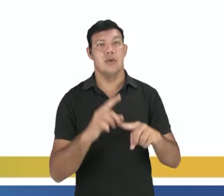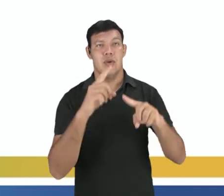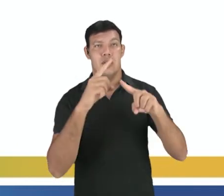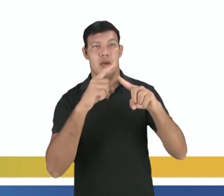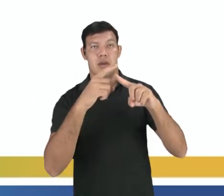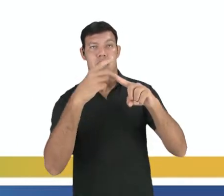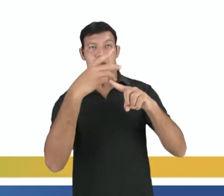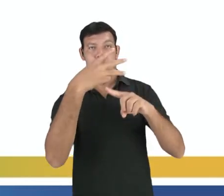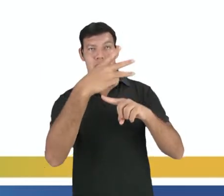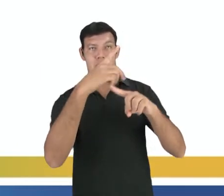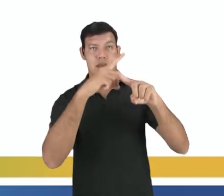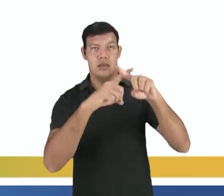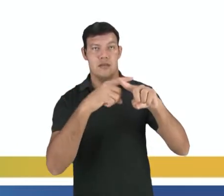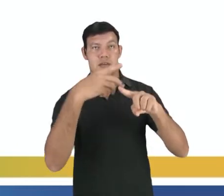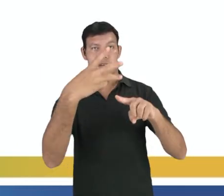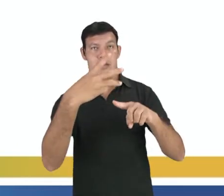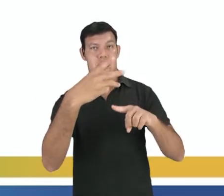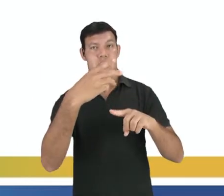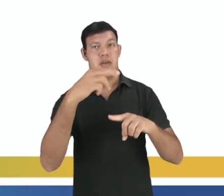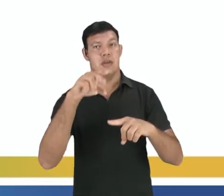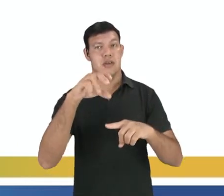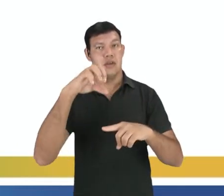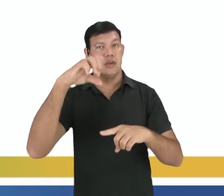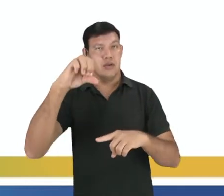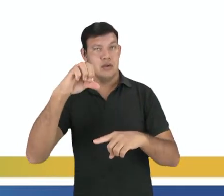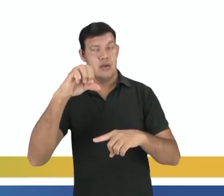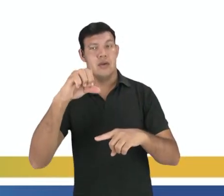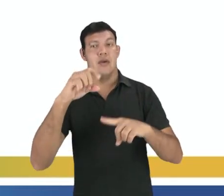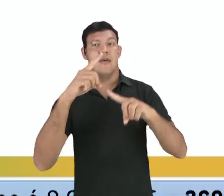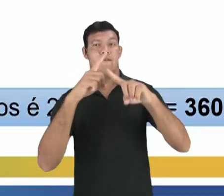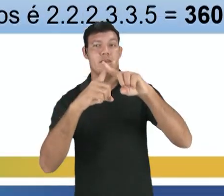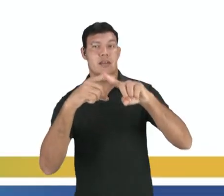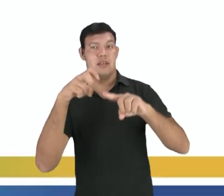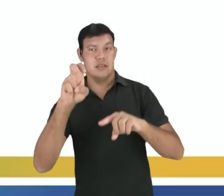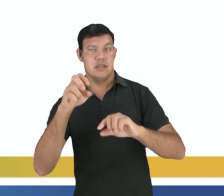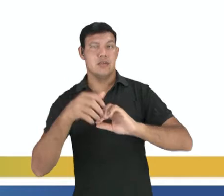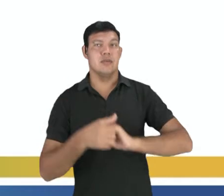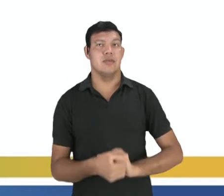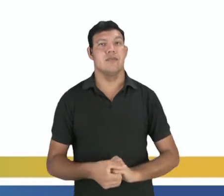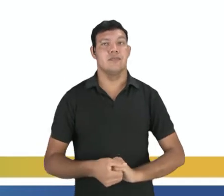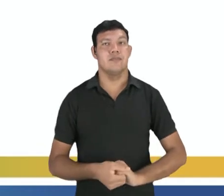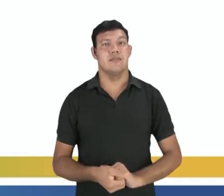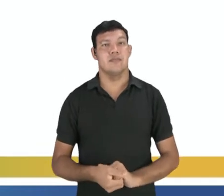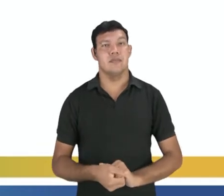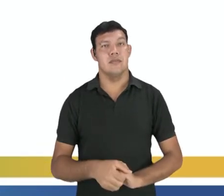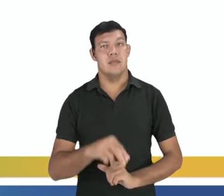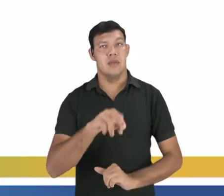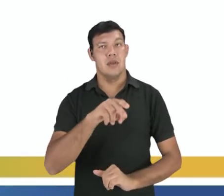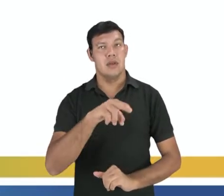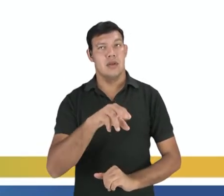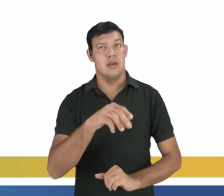tenho 8 vezes 9 vezes 5, né? Que vai dar